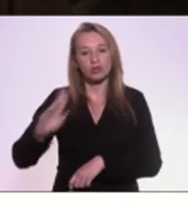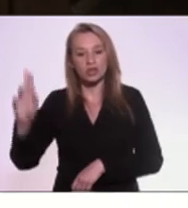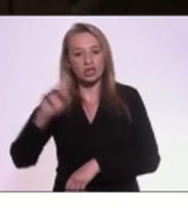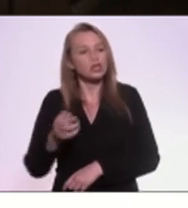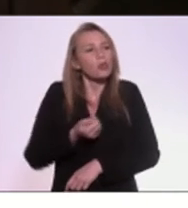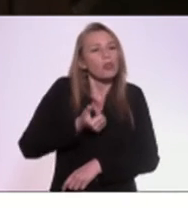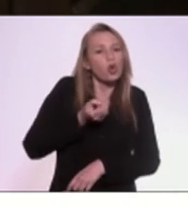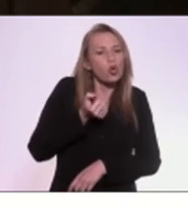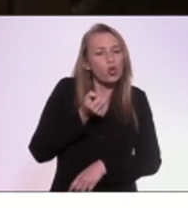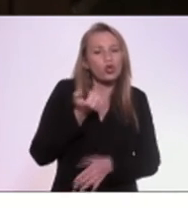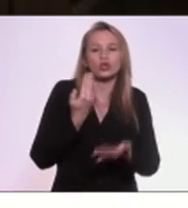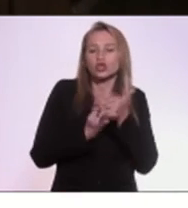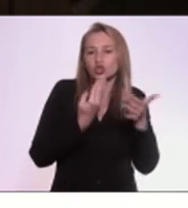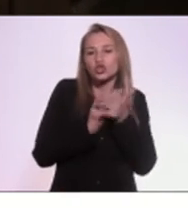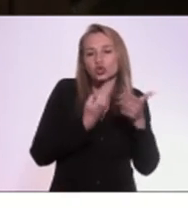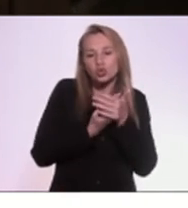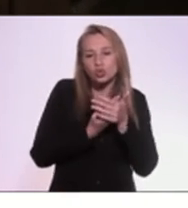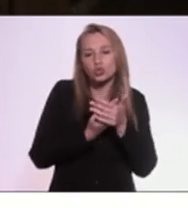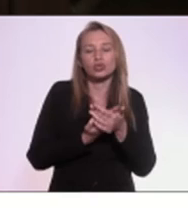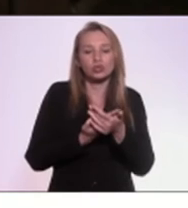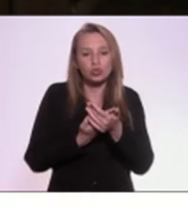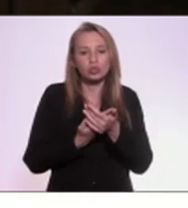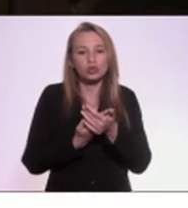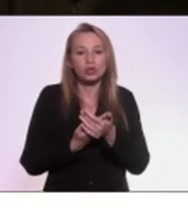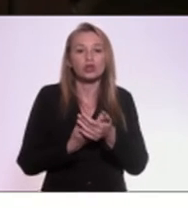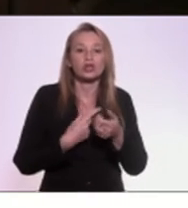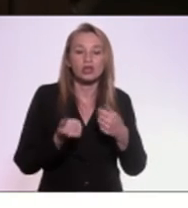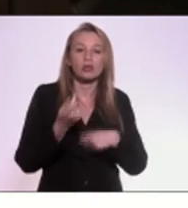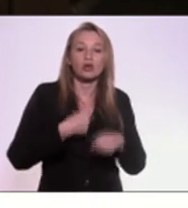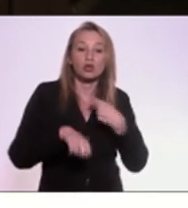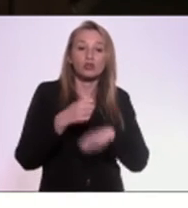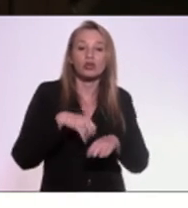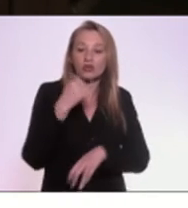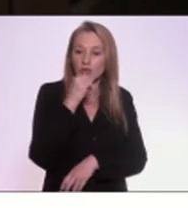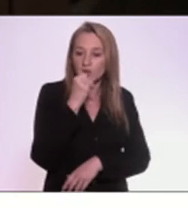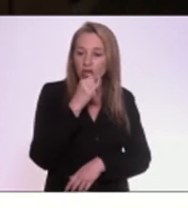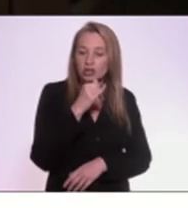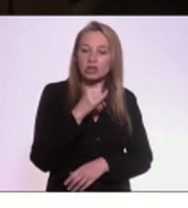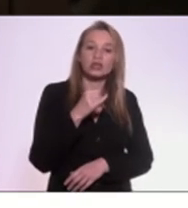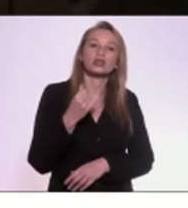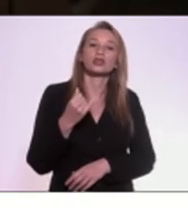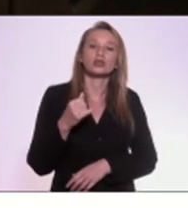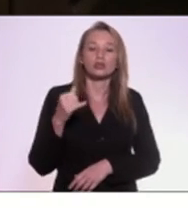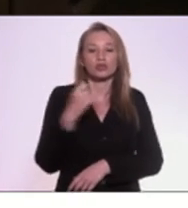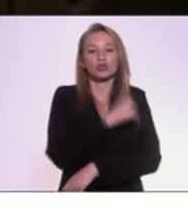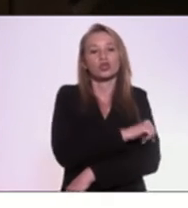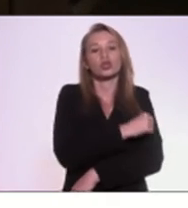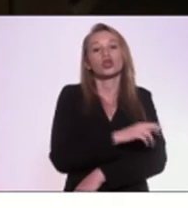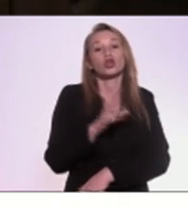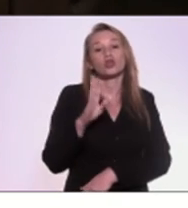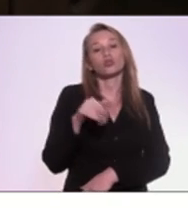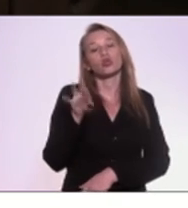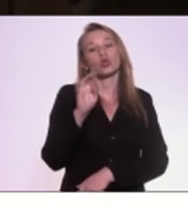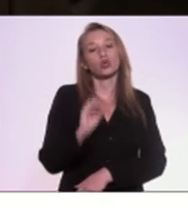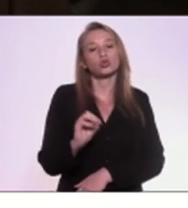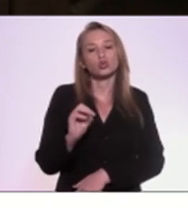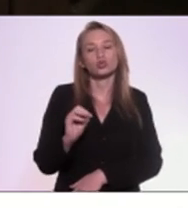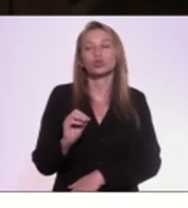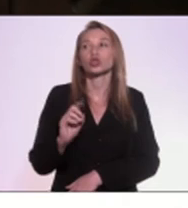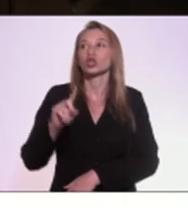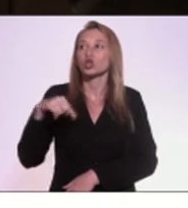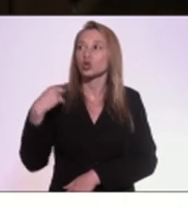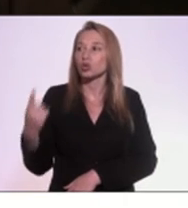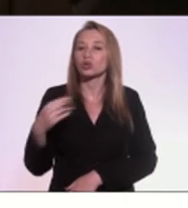são poucos os estudos ou as linhas de pesquisa sobre a economia fluminense, sobre a economia do Rio de Janeiro. E o Bruno Sobral, assim